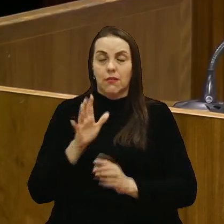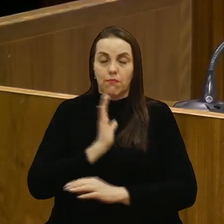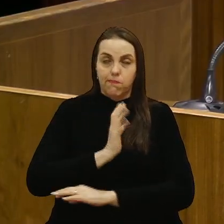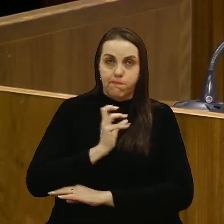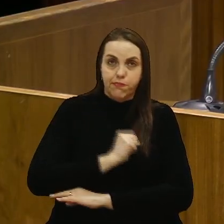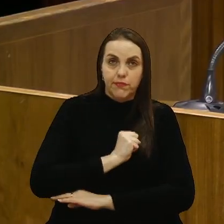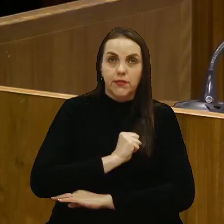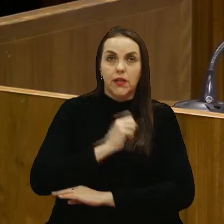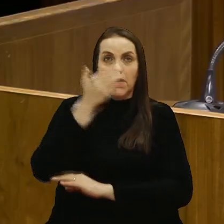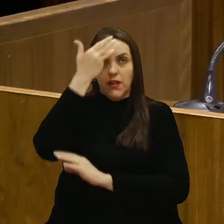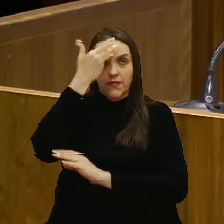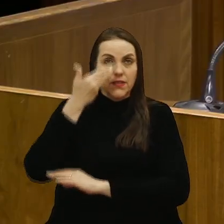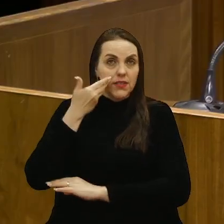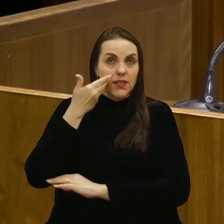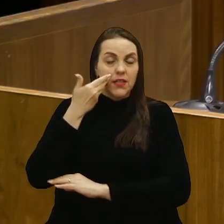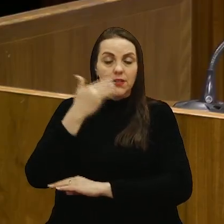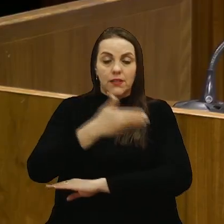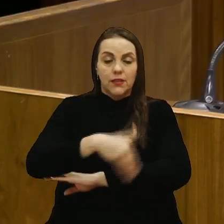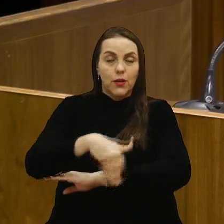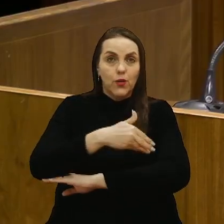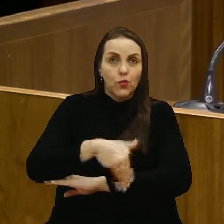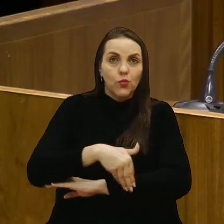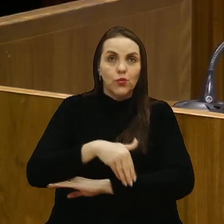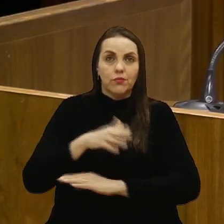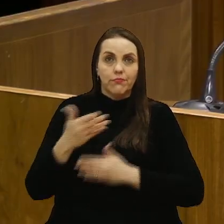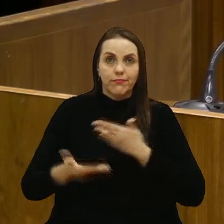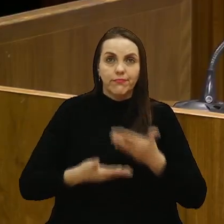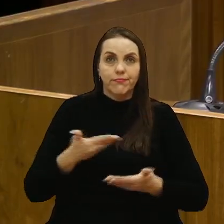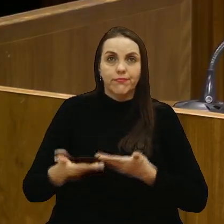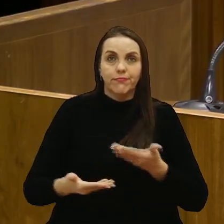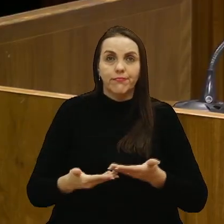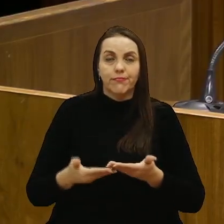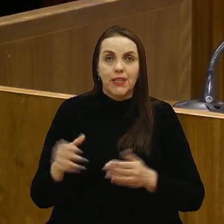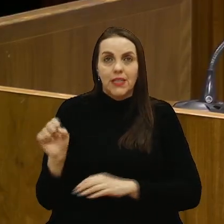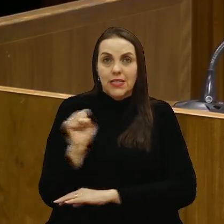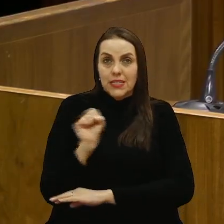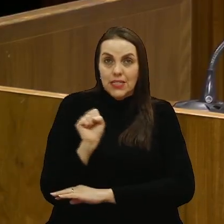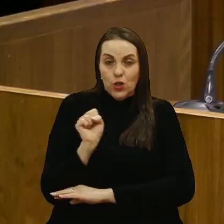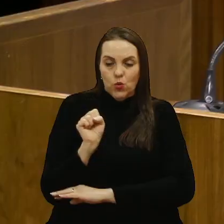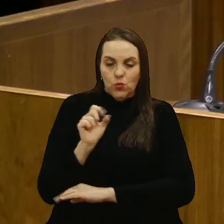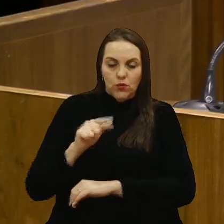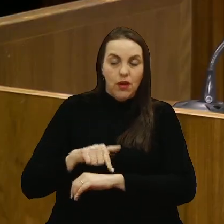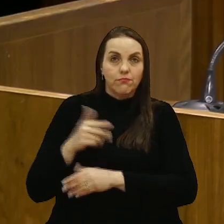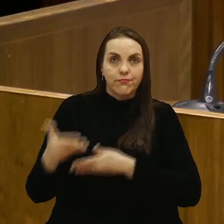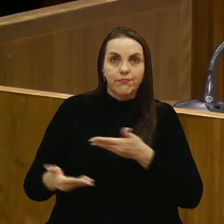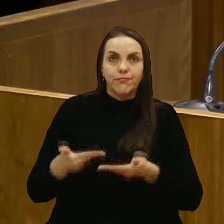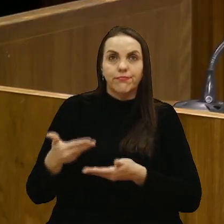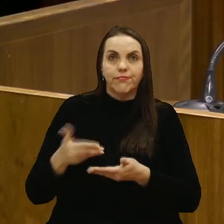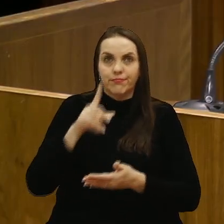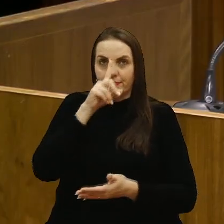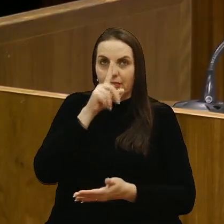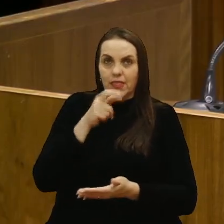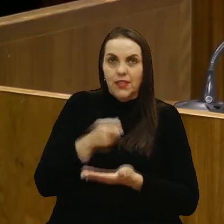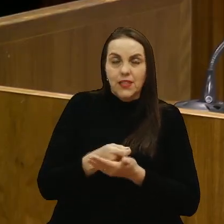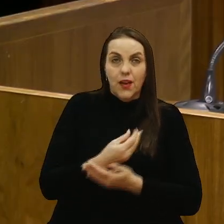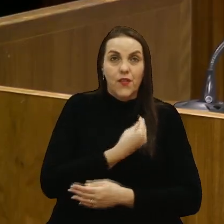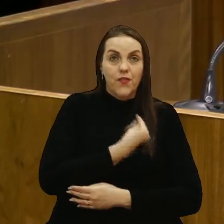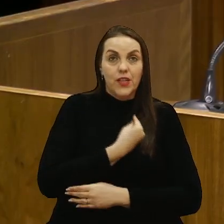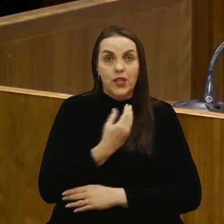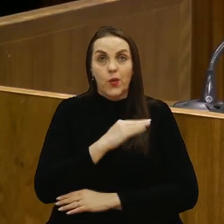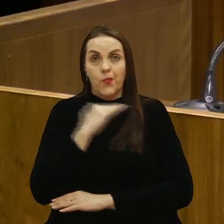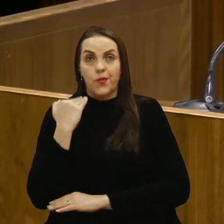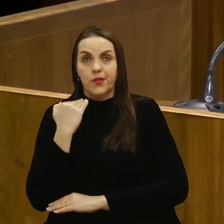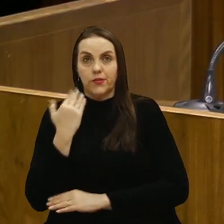AVC, situação de rua. Cada segundo desse atendimento é decidido entre a vida ou a